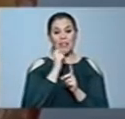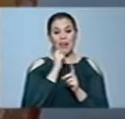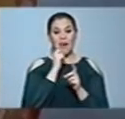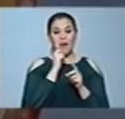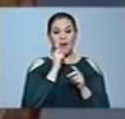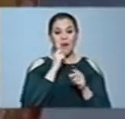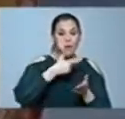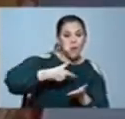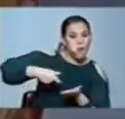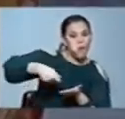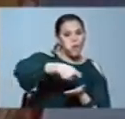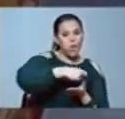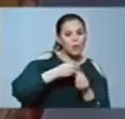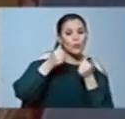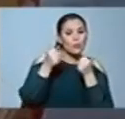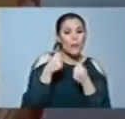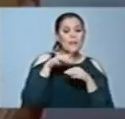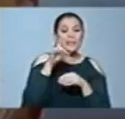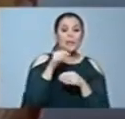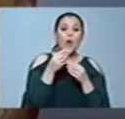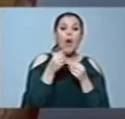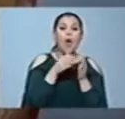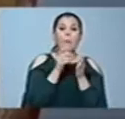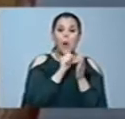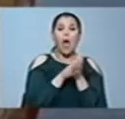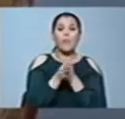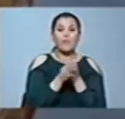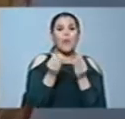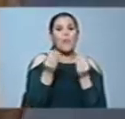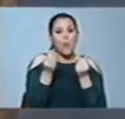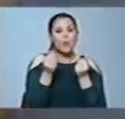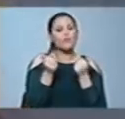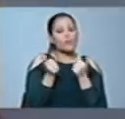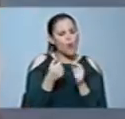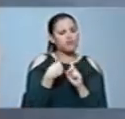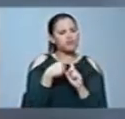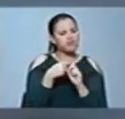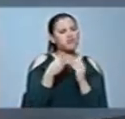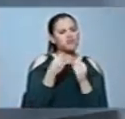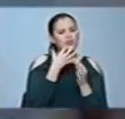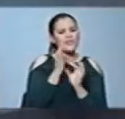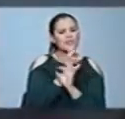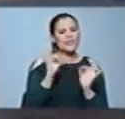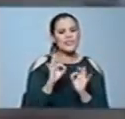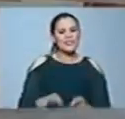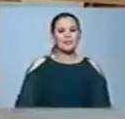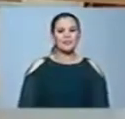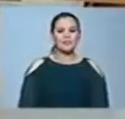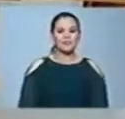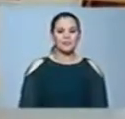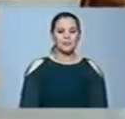bem o produto mas também acabou por render bastante ajustar terminar o